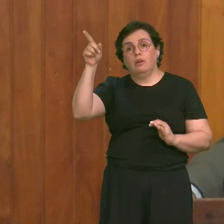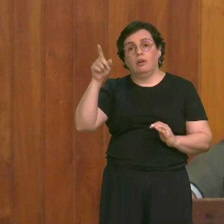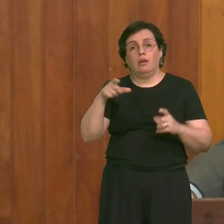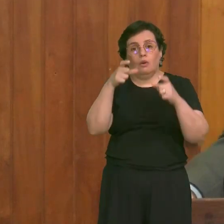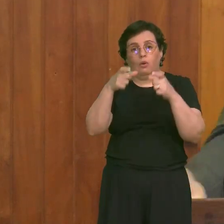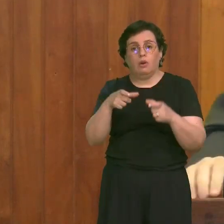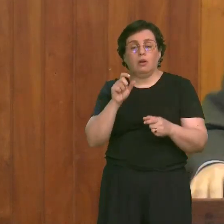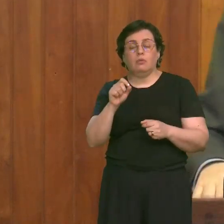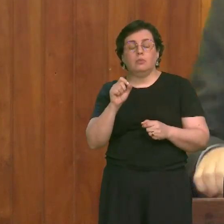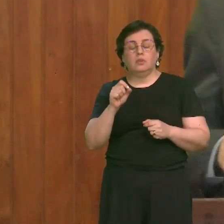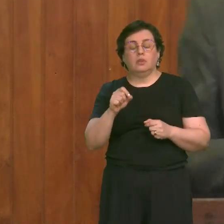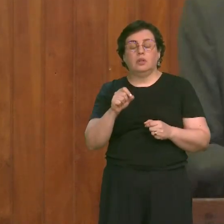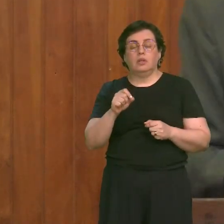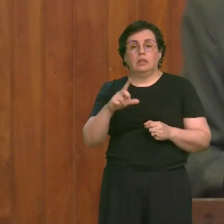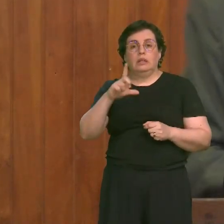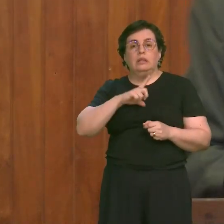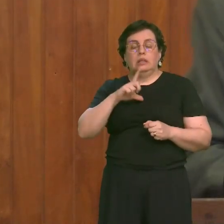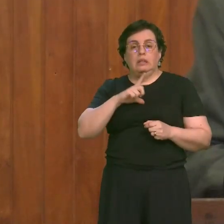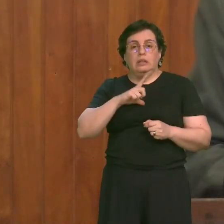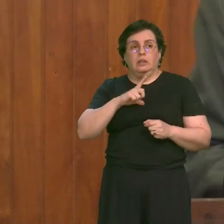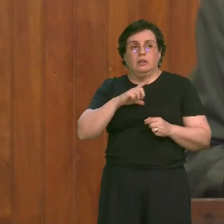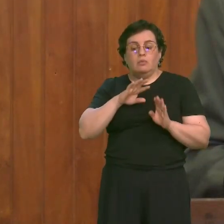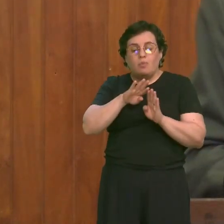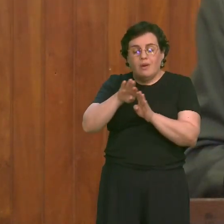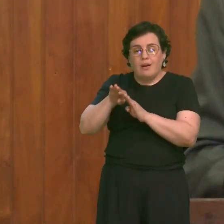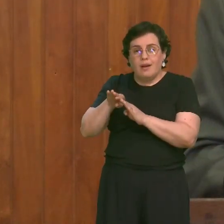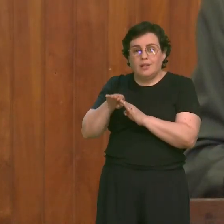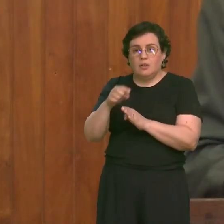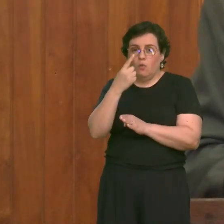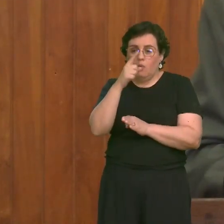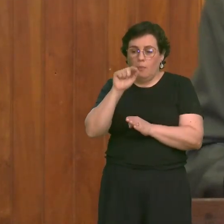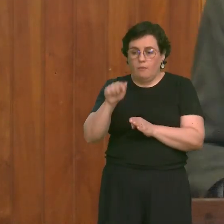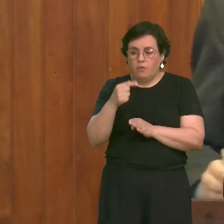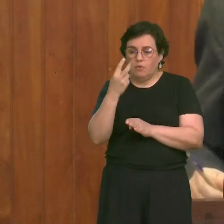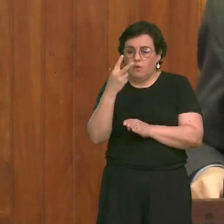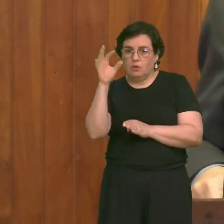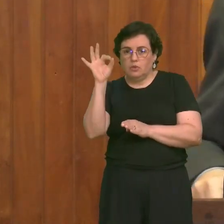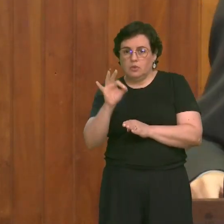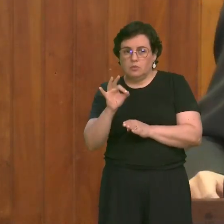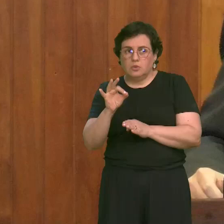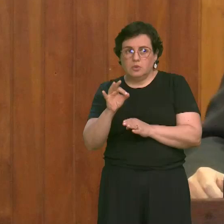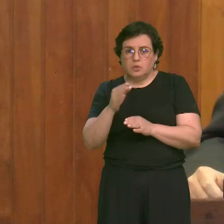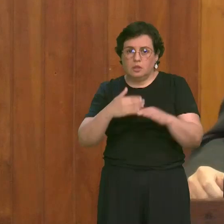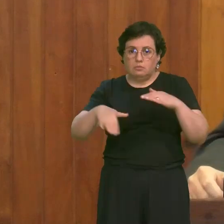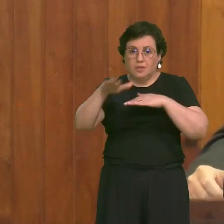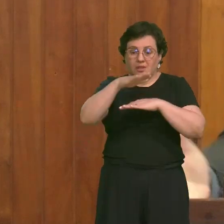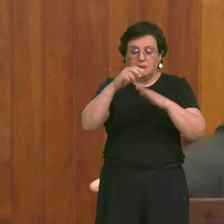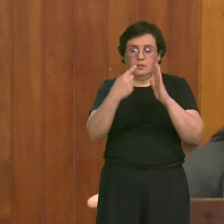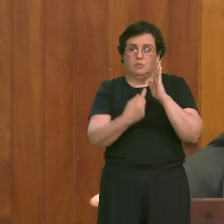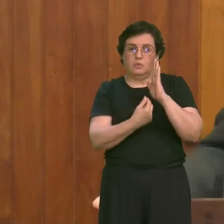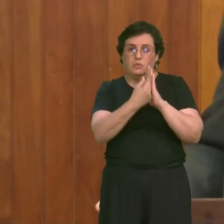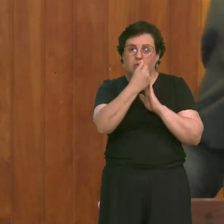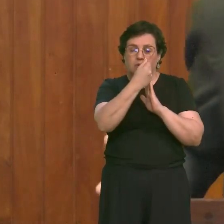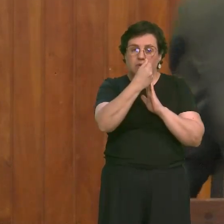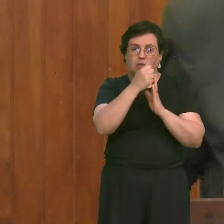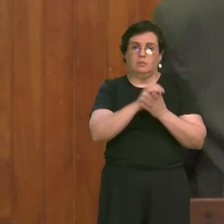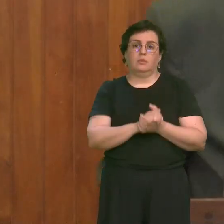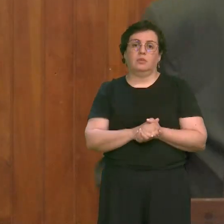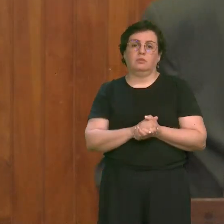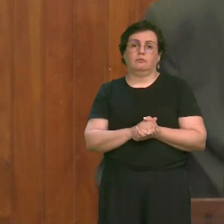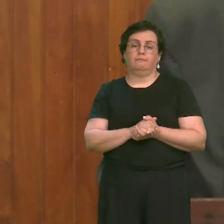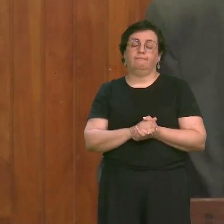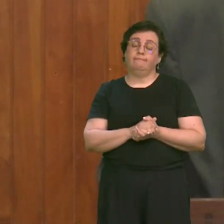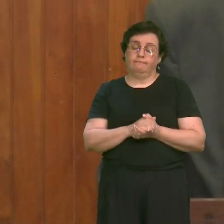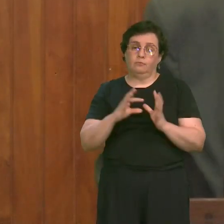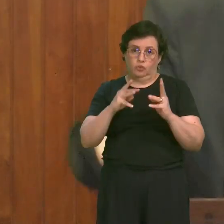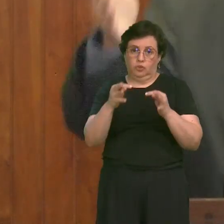colocamos que haveria uma reserva de um ponto dois sobre o orçamento sobre o orçamento sobre